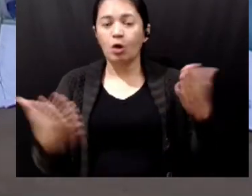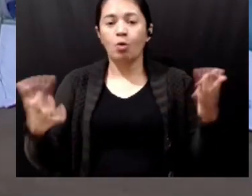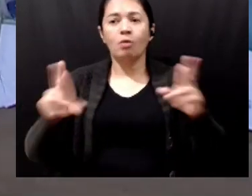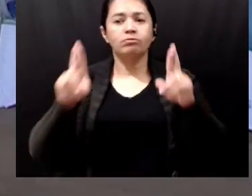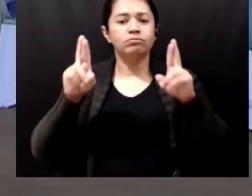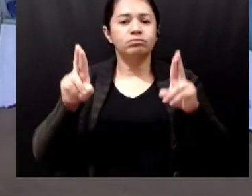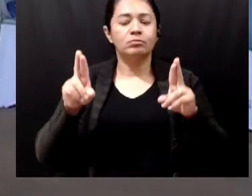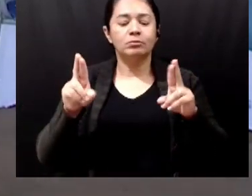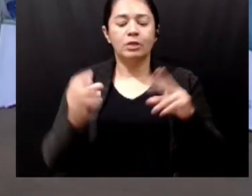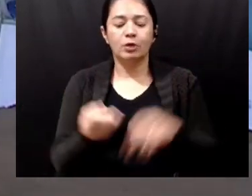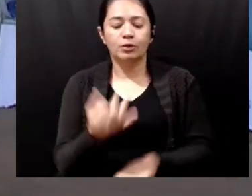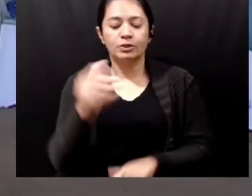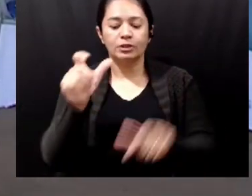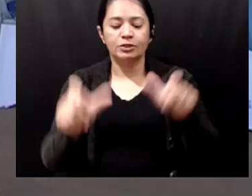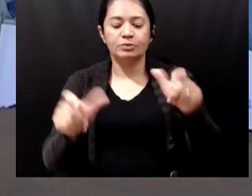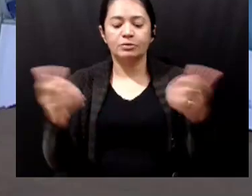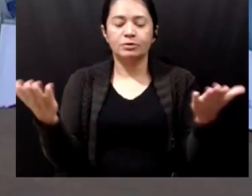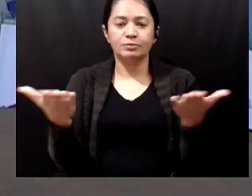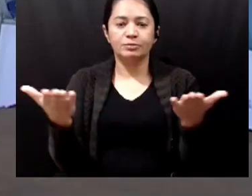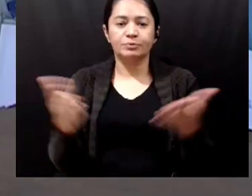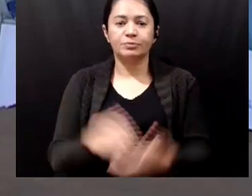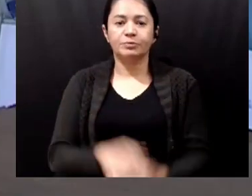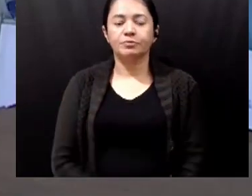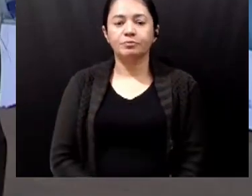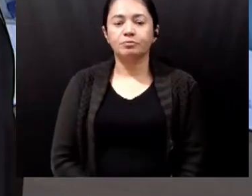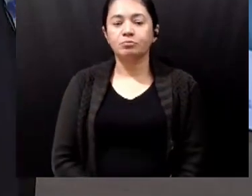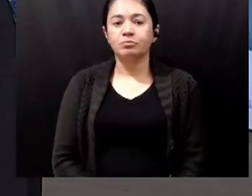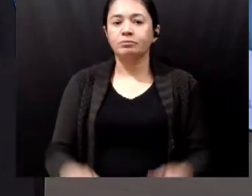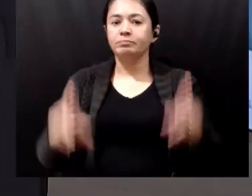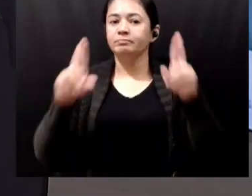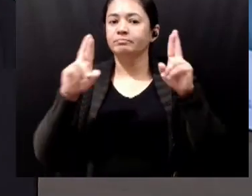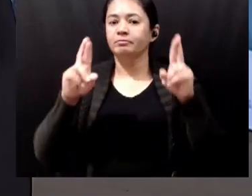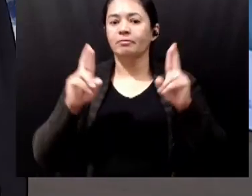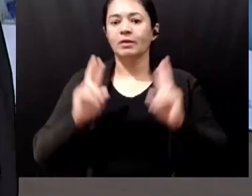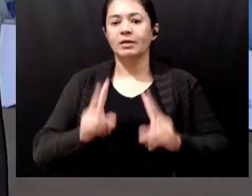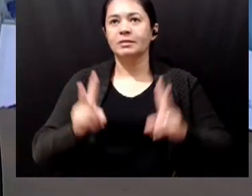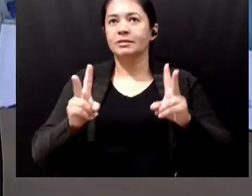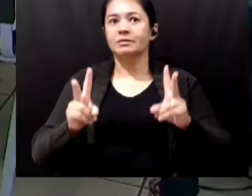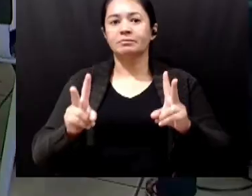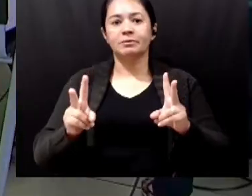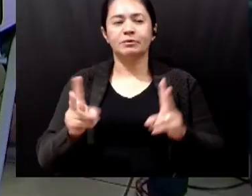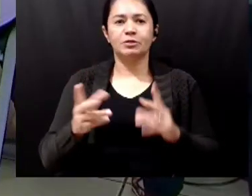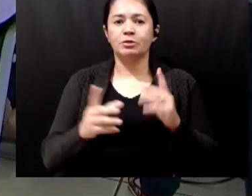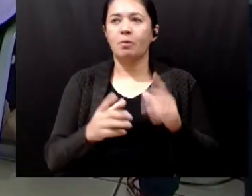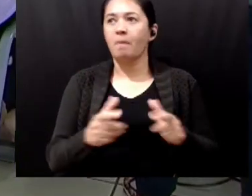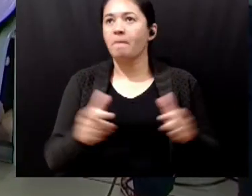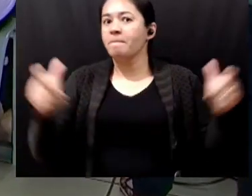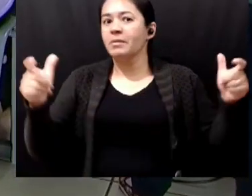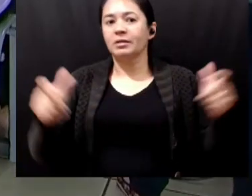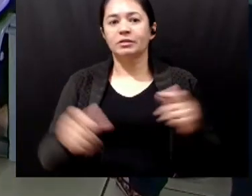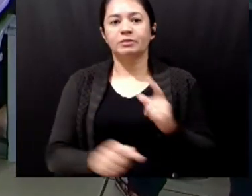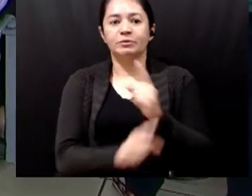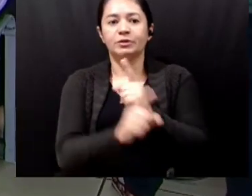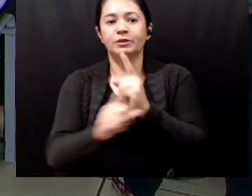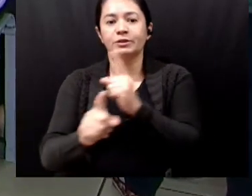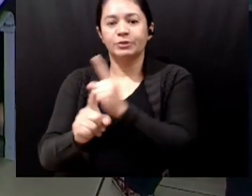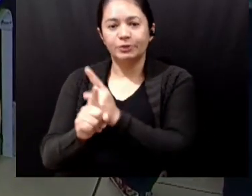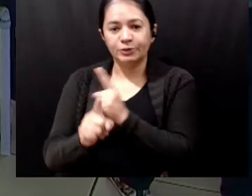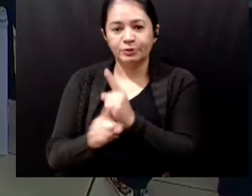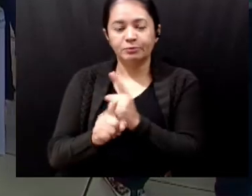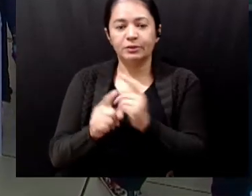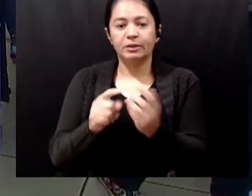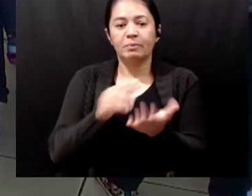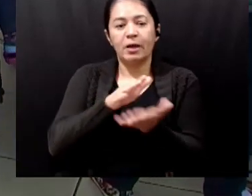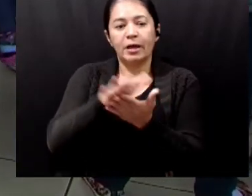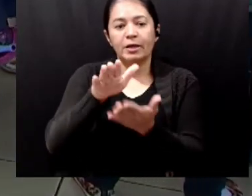dias? Bom, a expectativa é sempre a máxima aí de atendimento, tanto para a emissão do documento, como também para